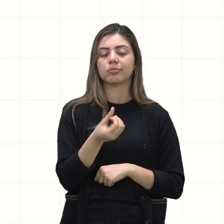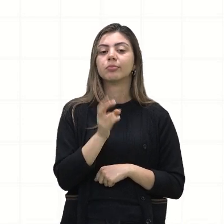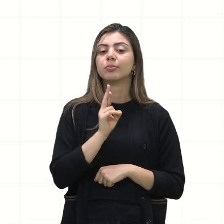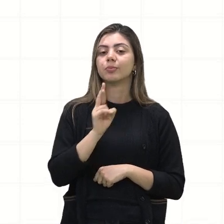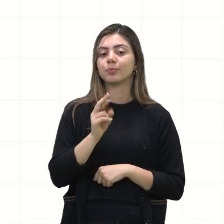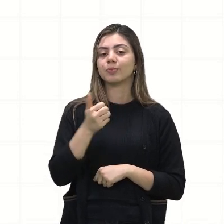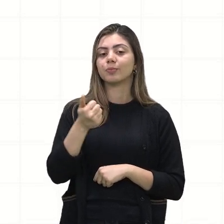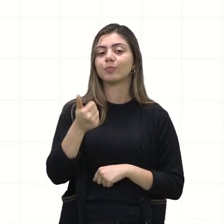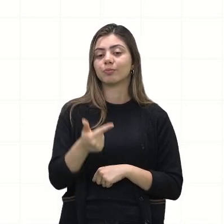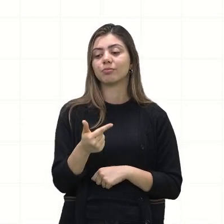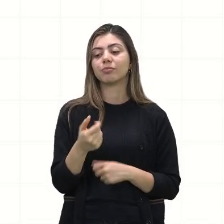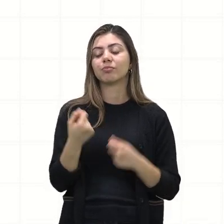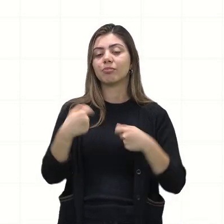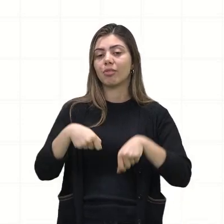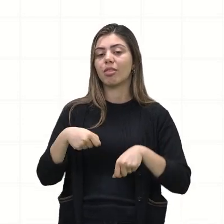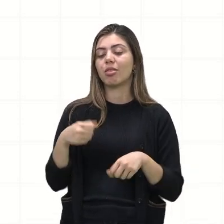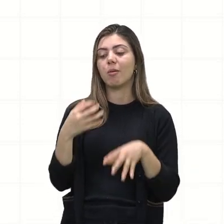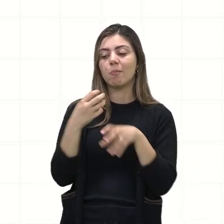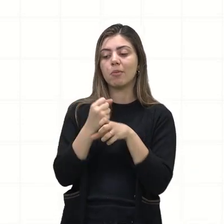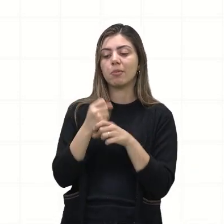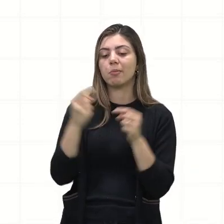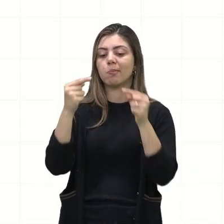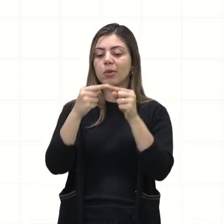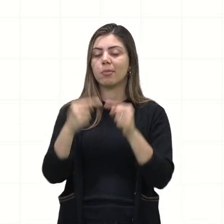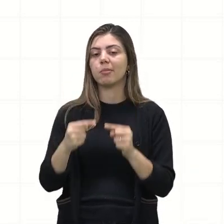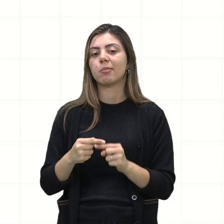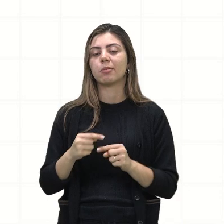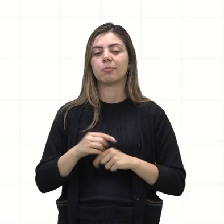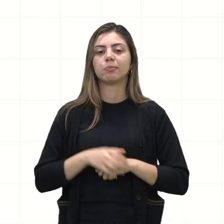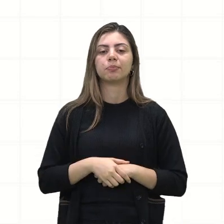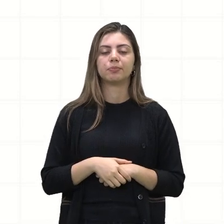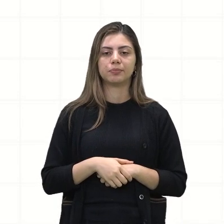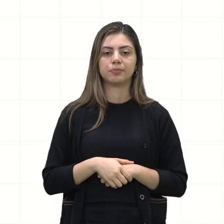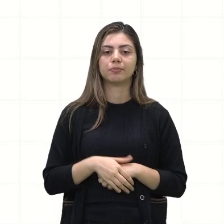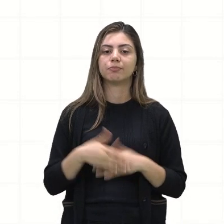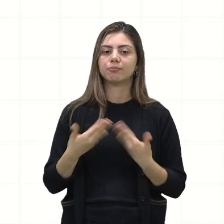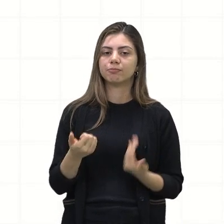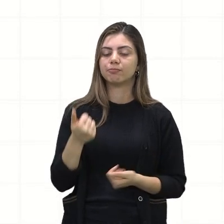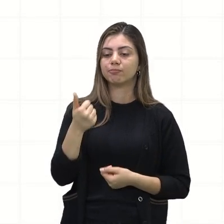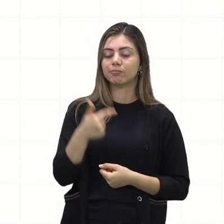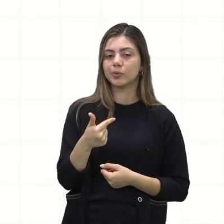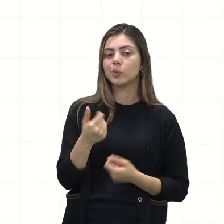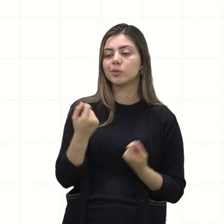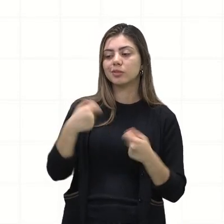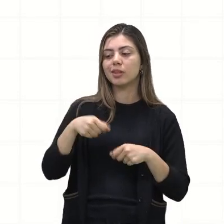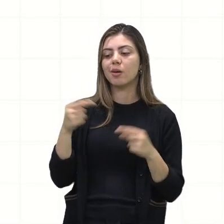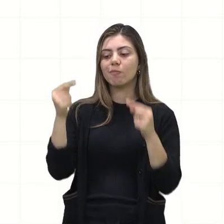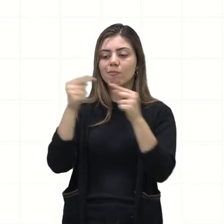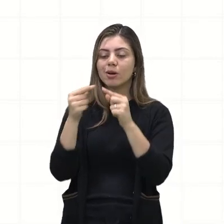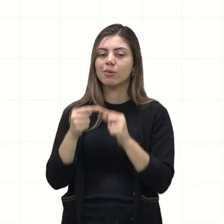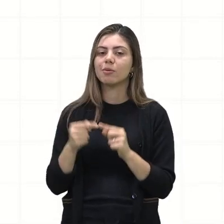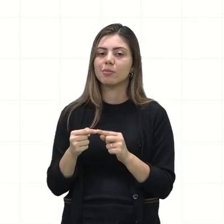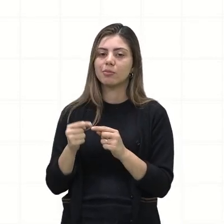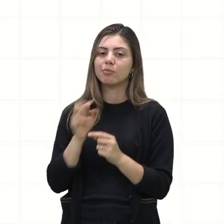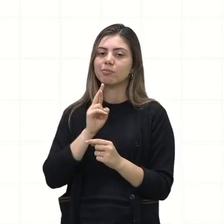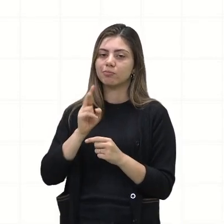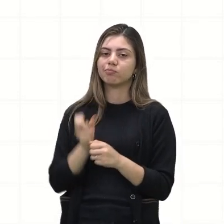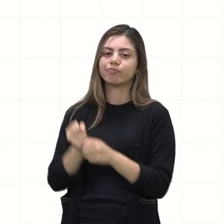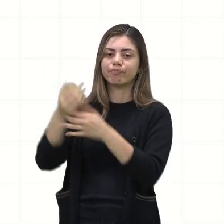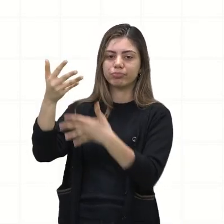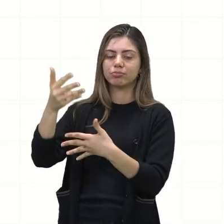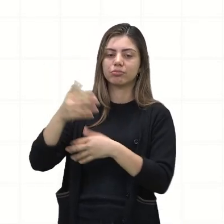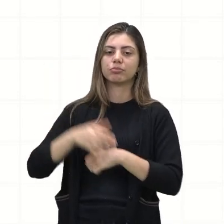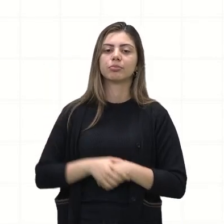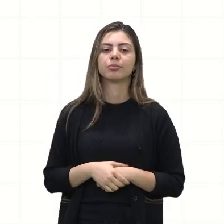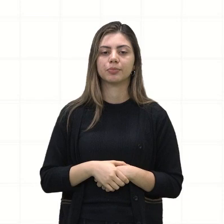igual a 12 possibilidades, tá? 12 possibilidades. Ó,